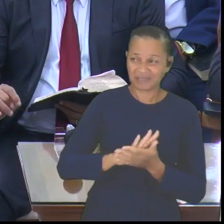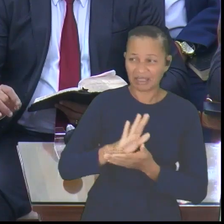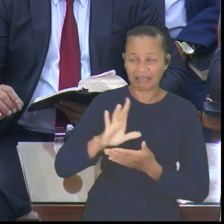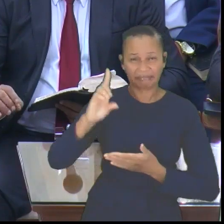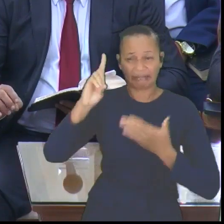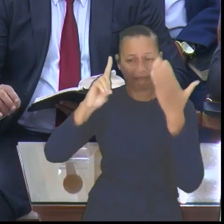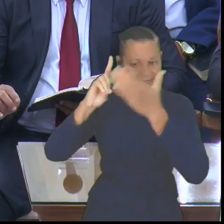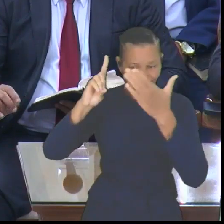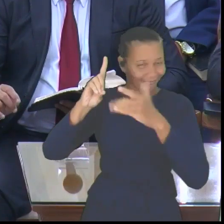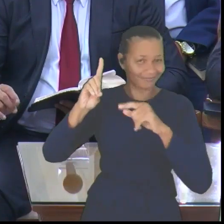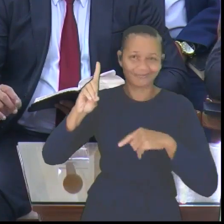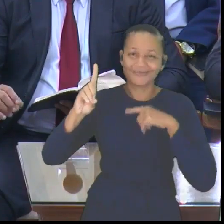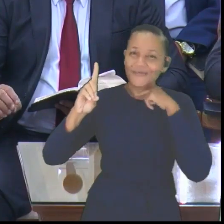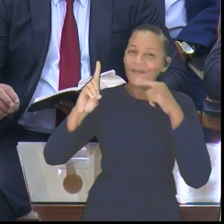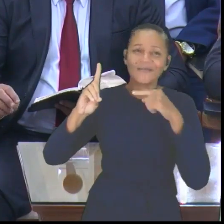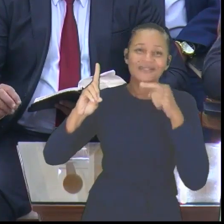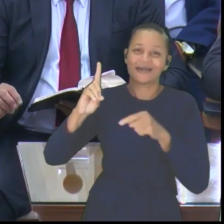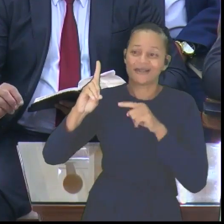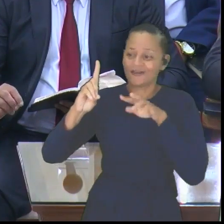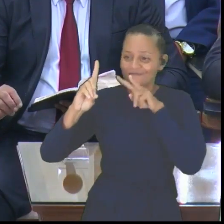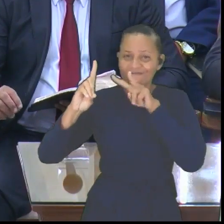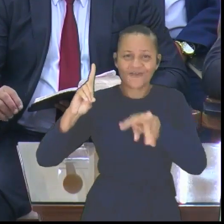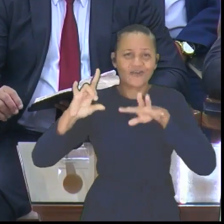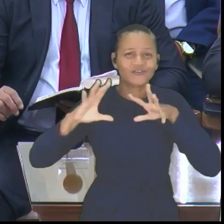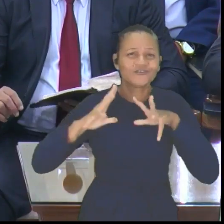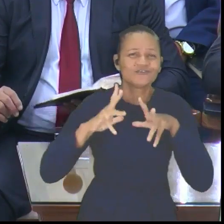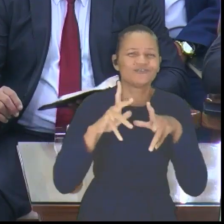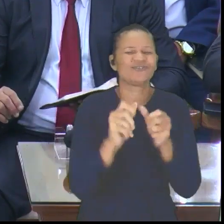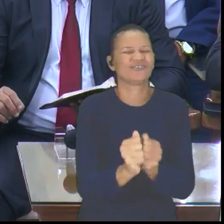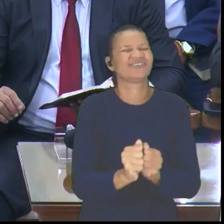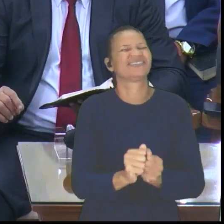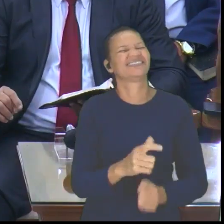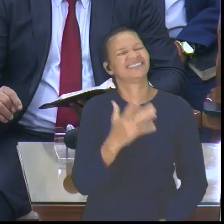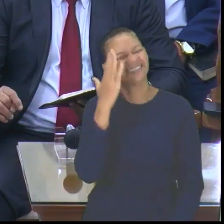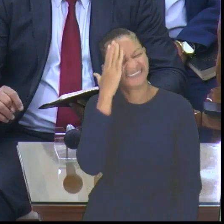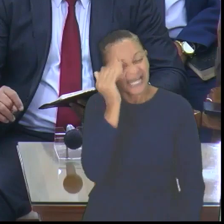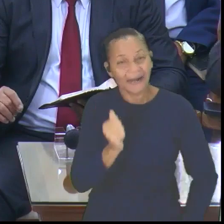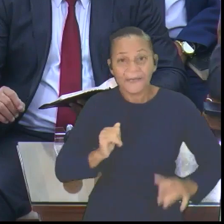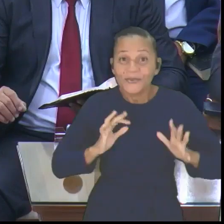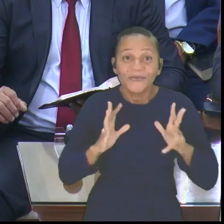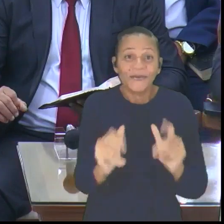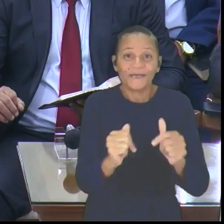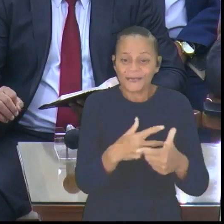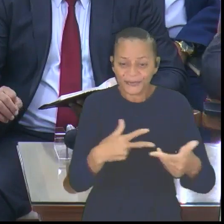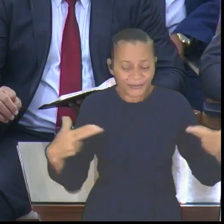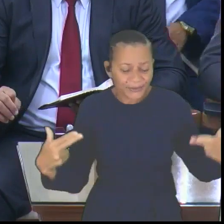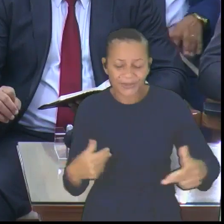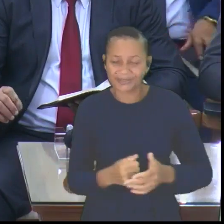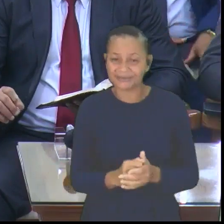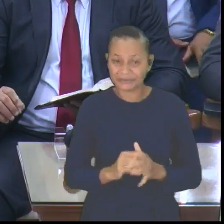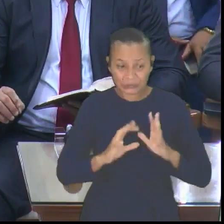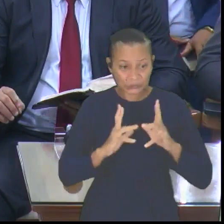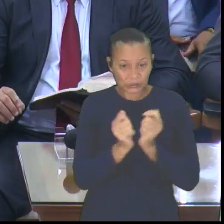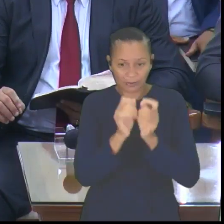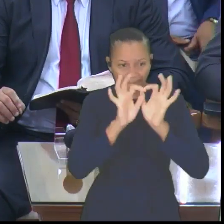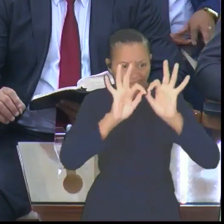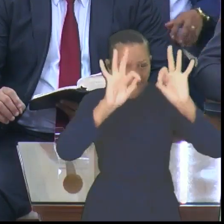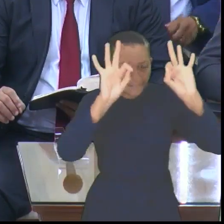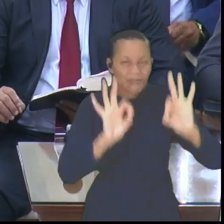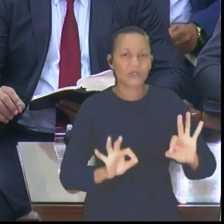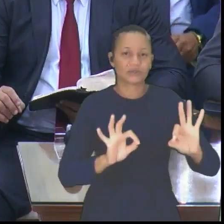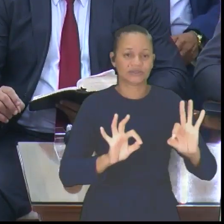porque Deus, ele vê tudo e vê todos. Então, nenhum plano do inimigo